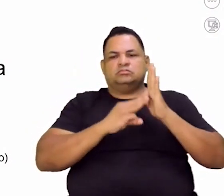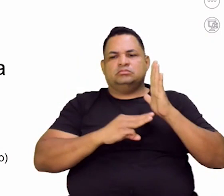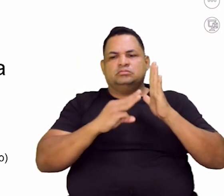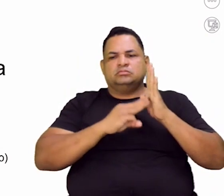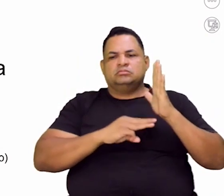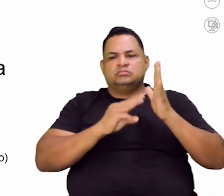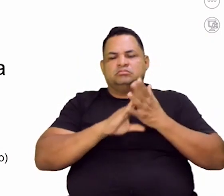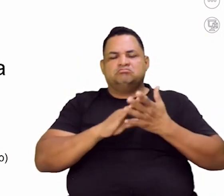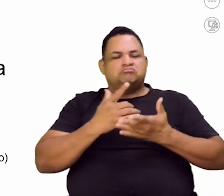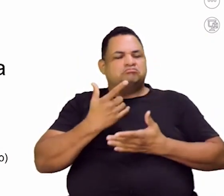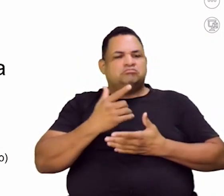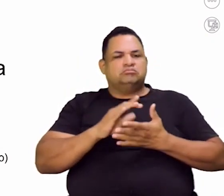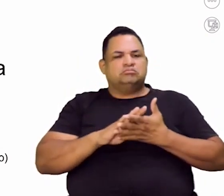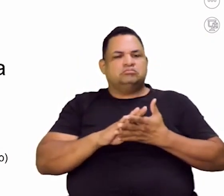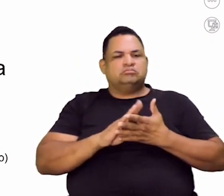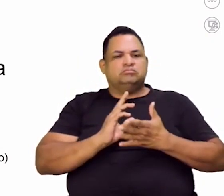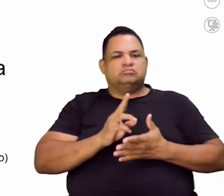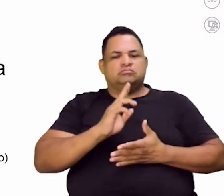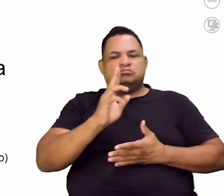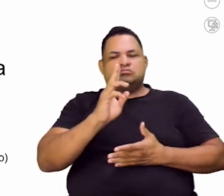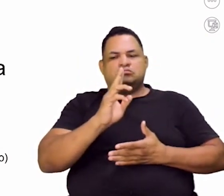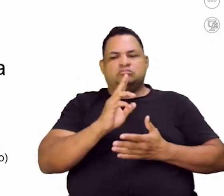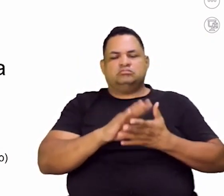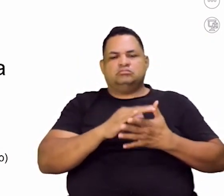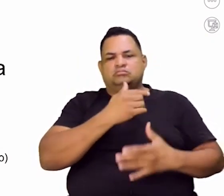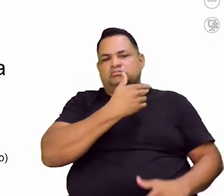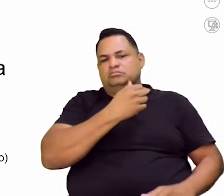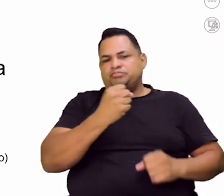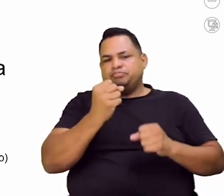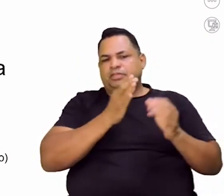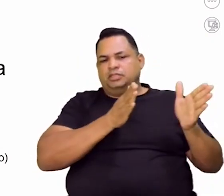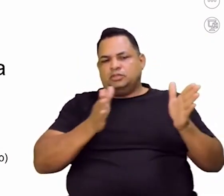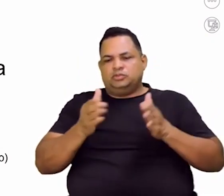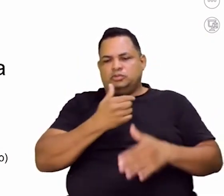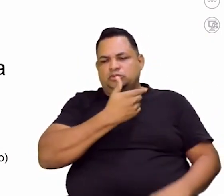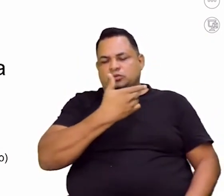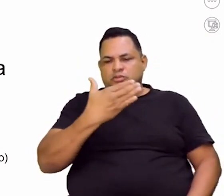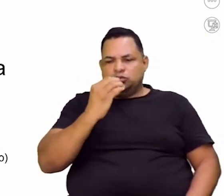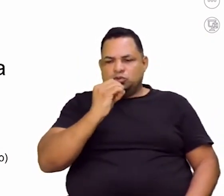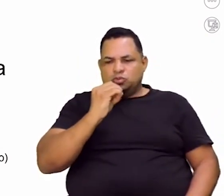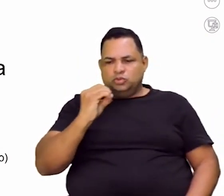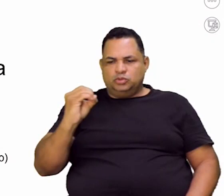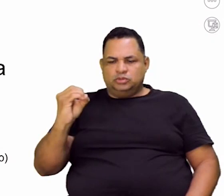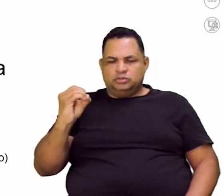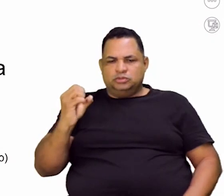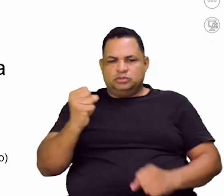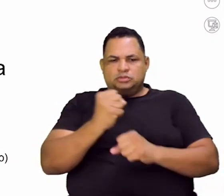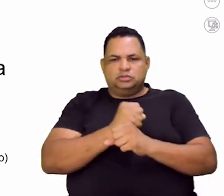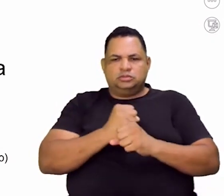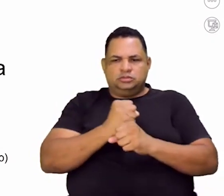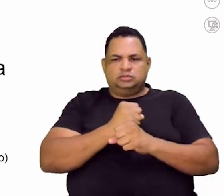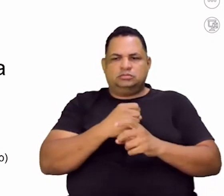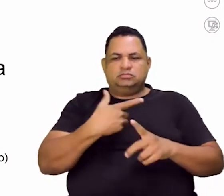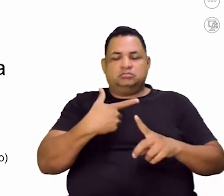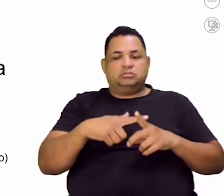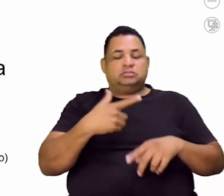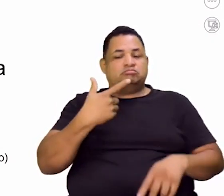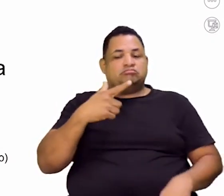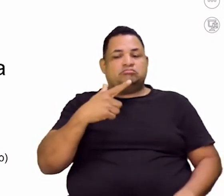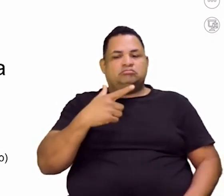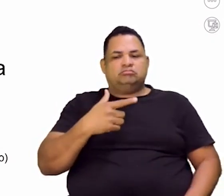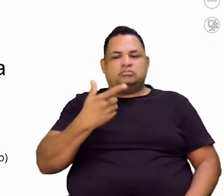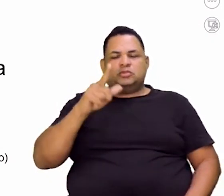parâmetros indiscutíveis durante 200 anos. Olha só, gente. Se é indiscutível, por que não tinha outra